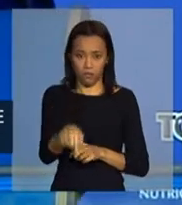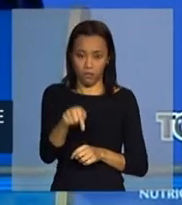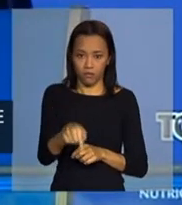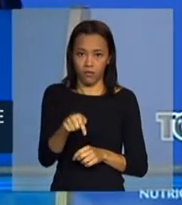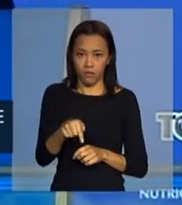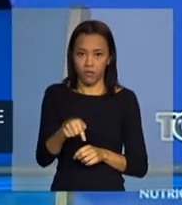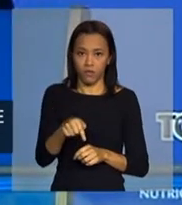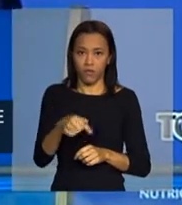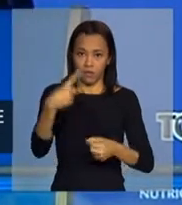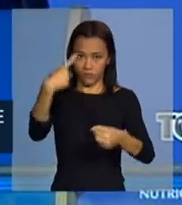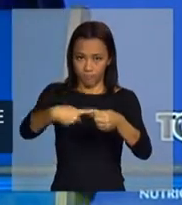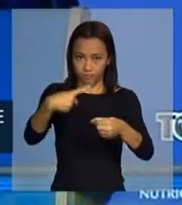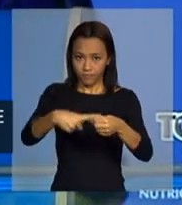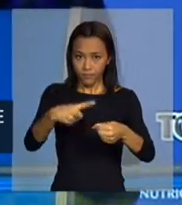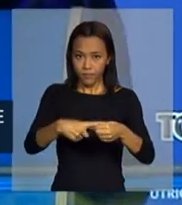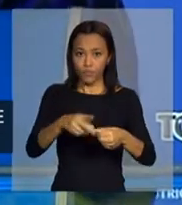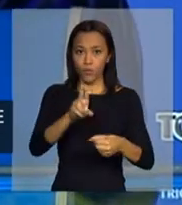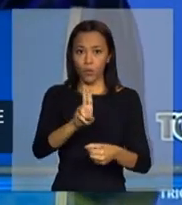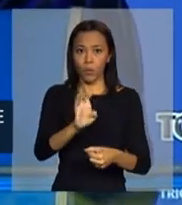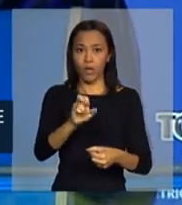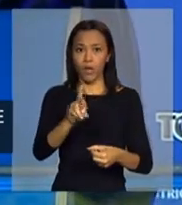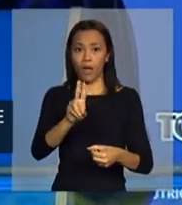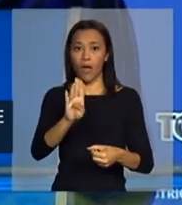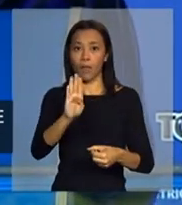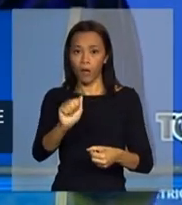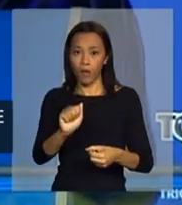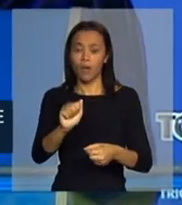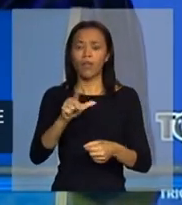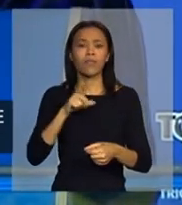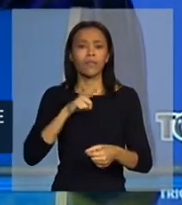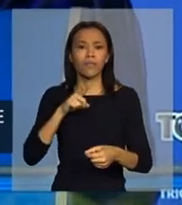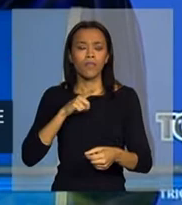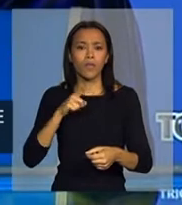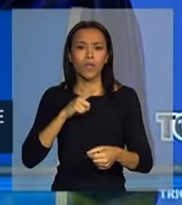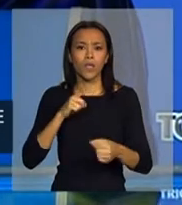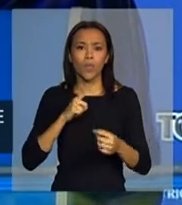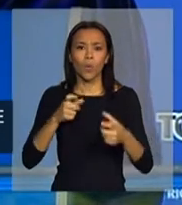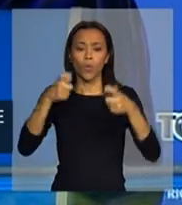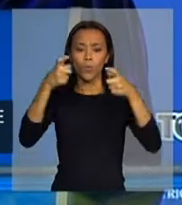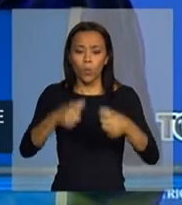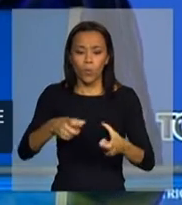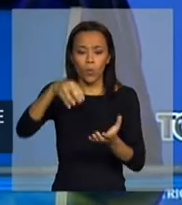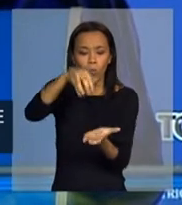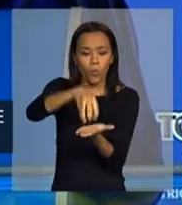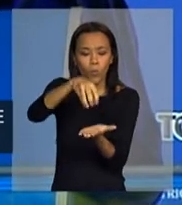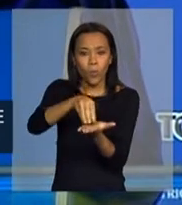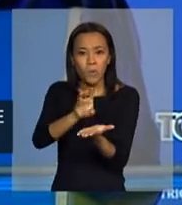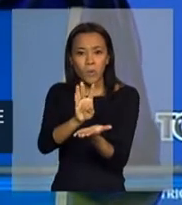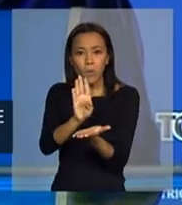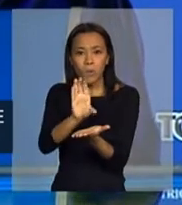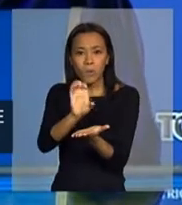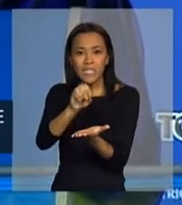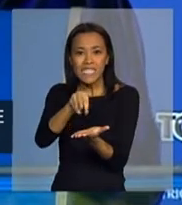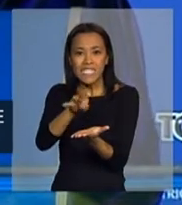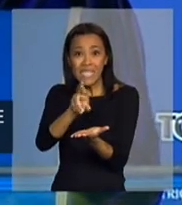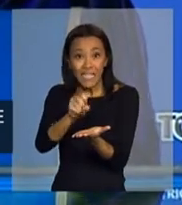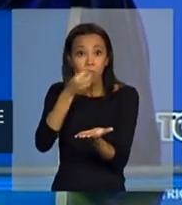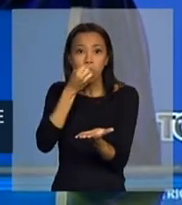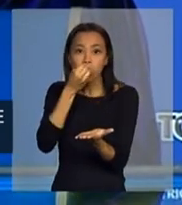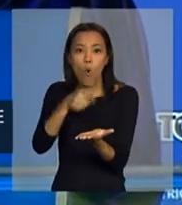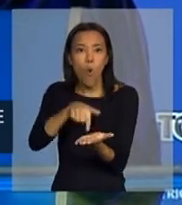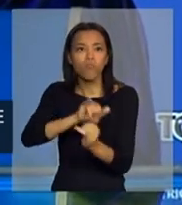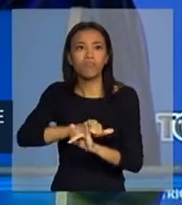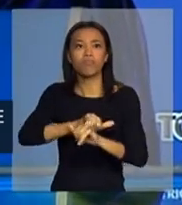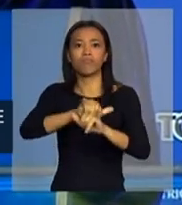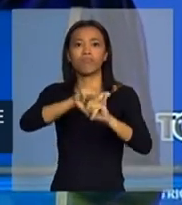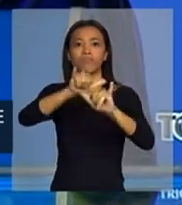aqui em Uberaba tem um centro que ainda vai dar muito boas notícias ao